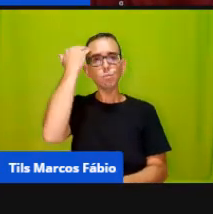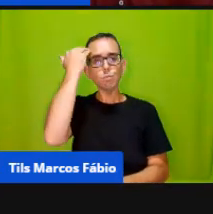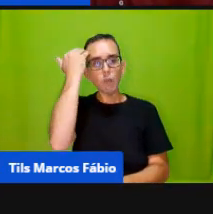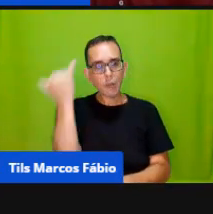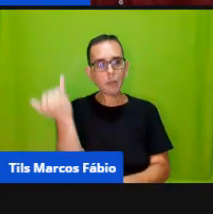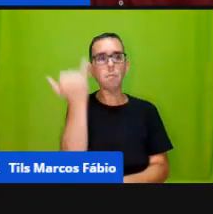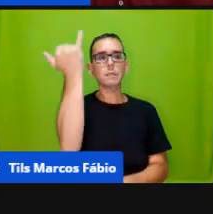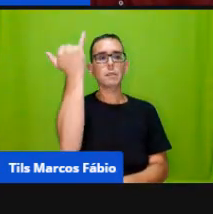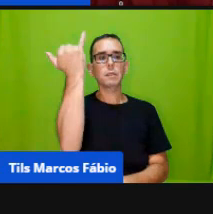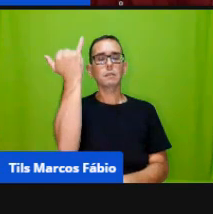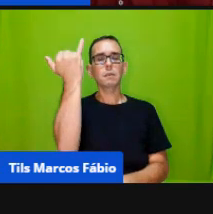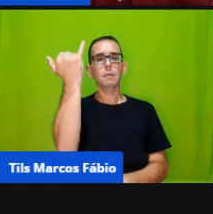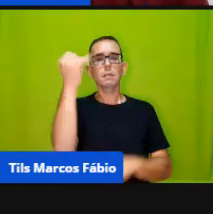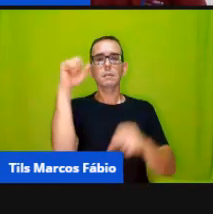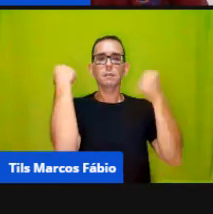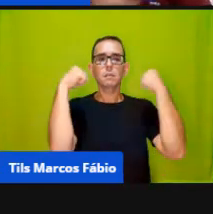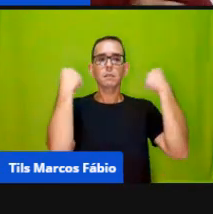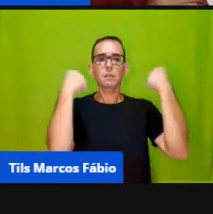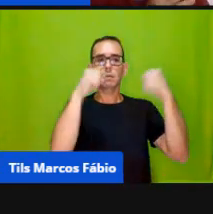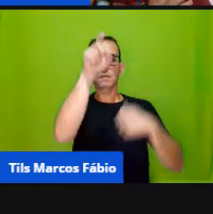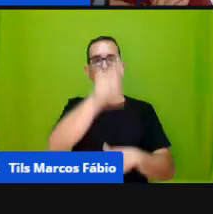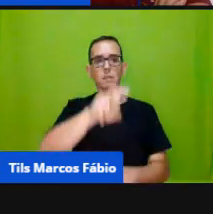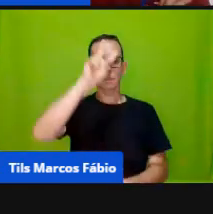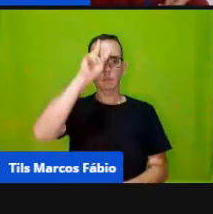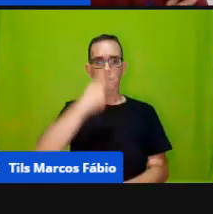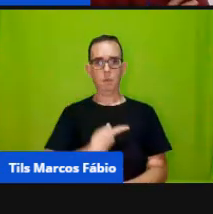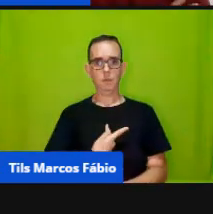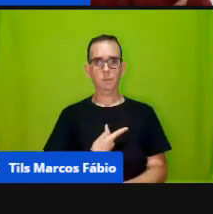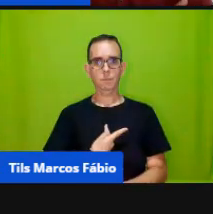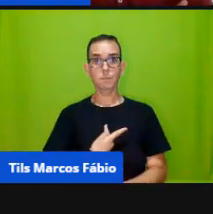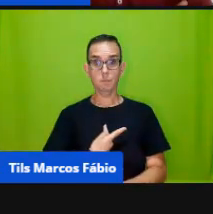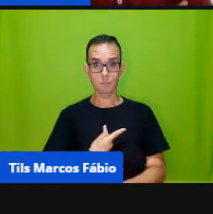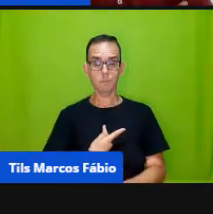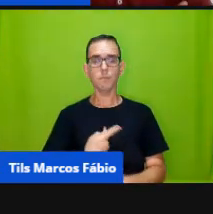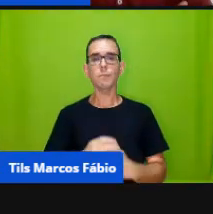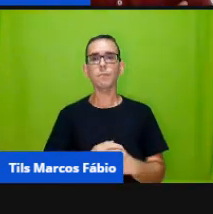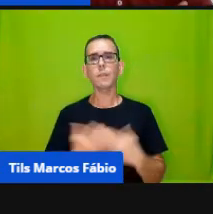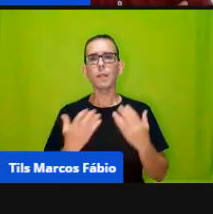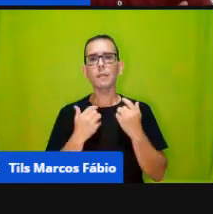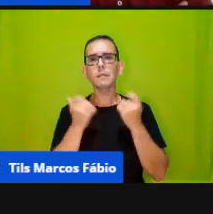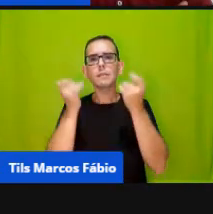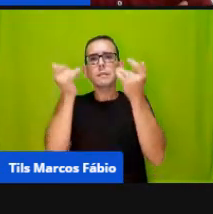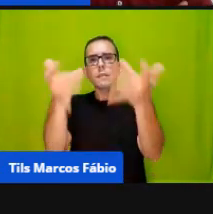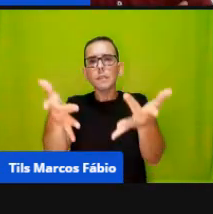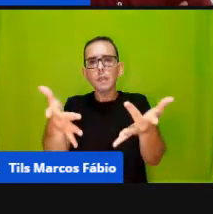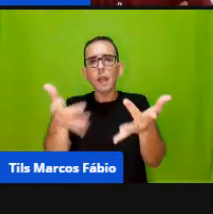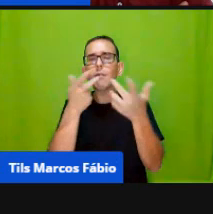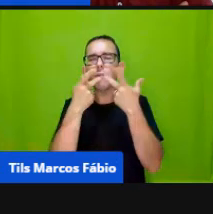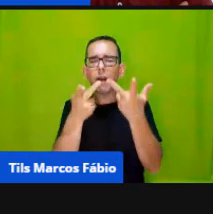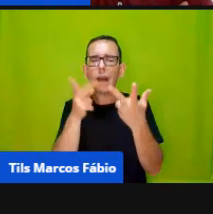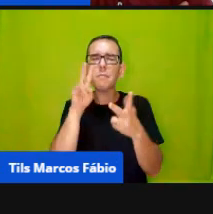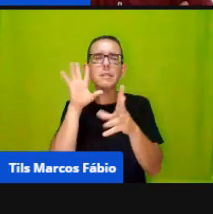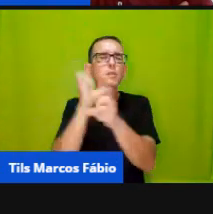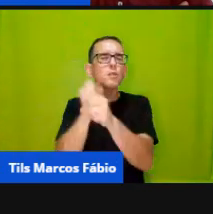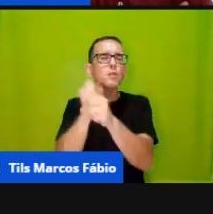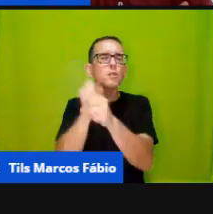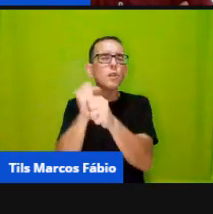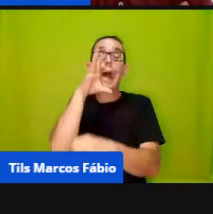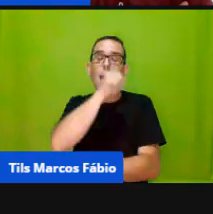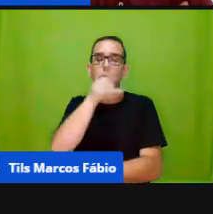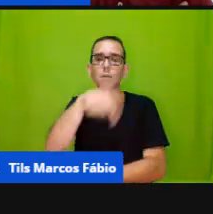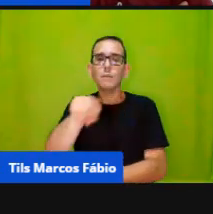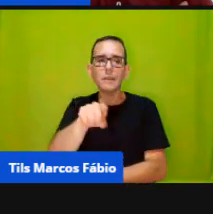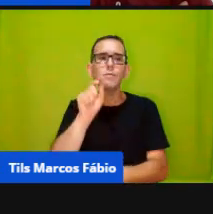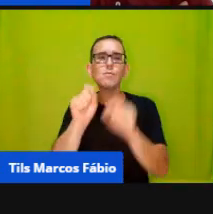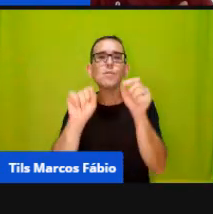atividade física para o ser humano. E aqui eu queria deixar, vou contar uma historinha bem rápida para vocês do que